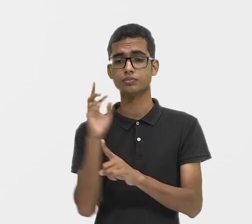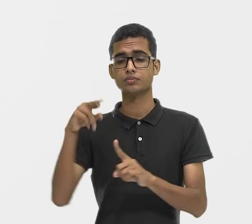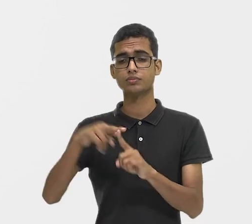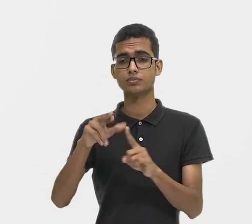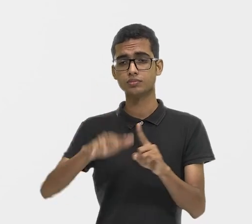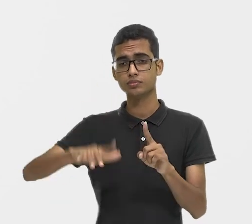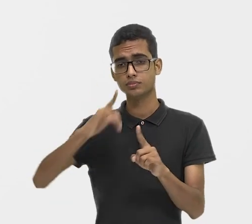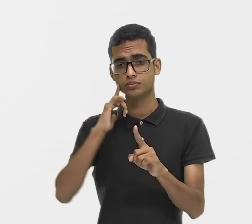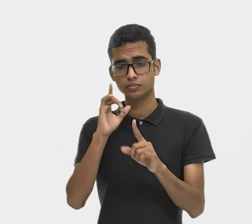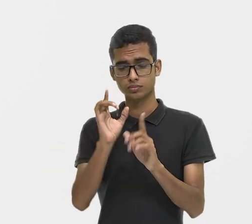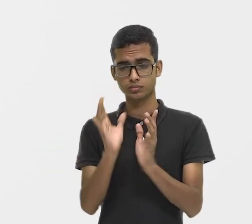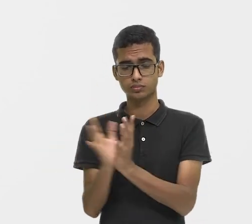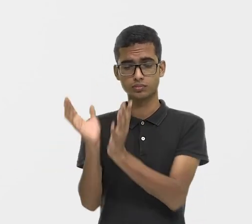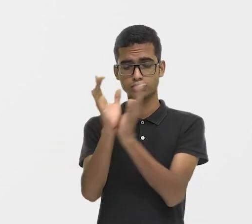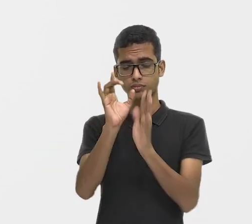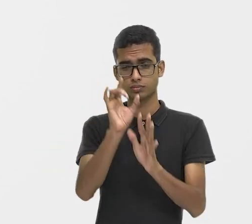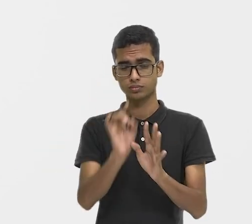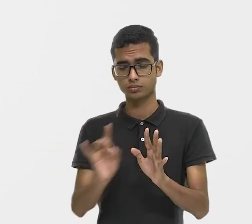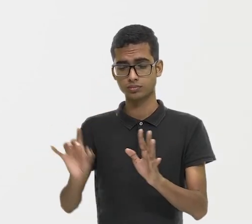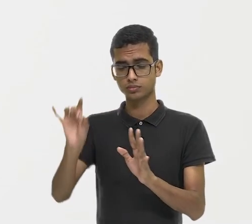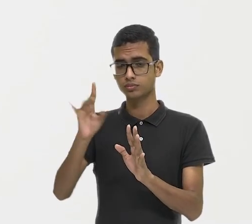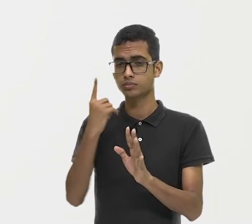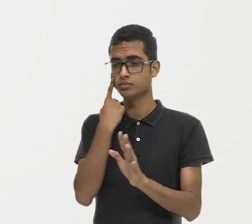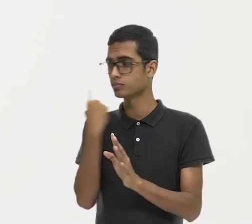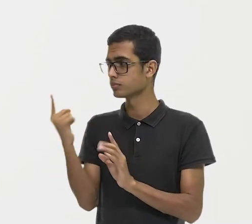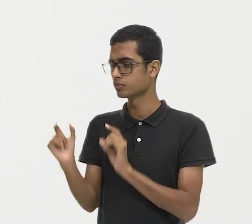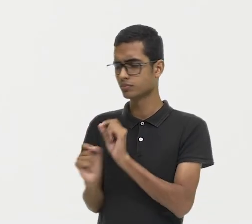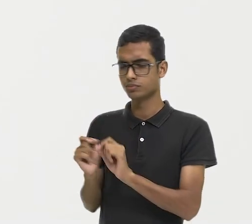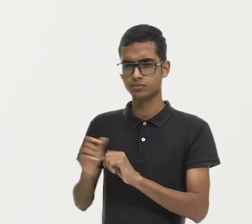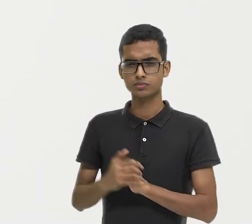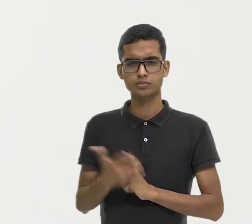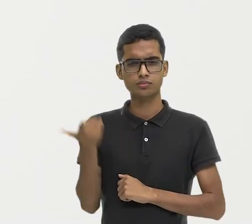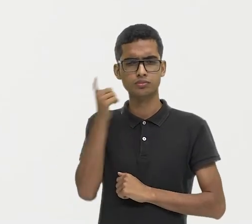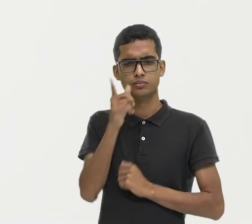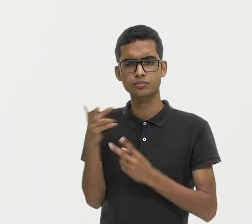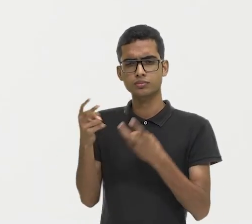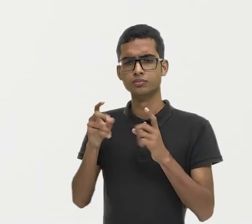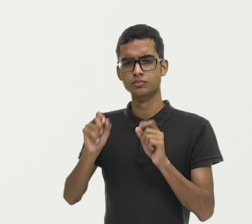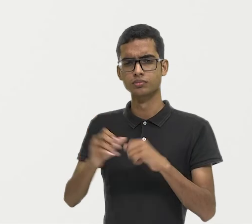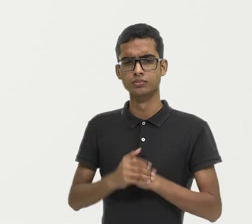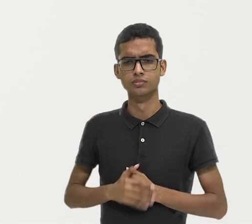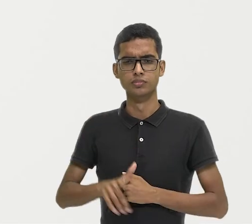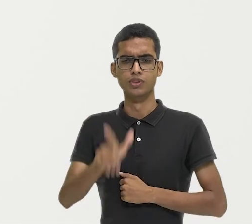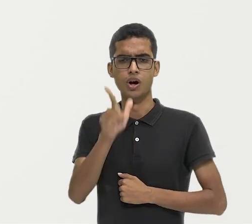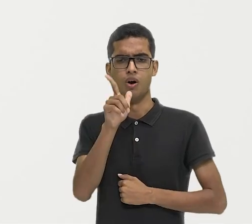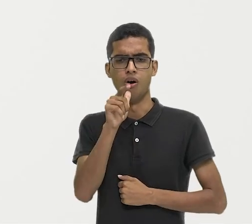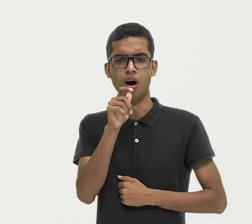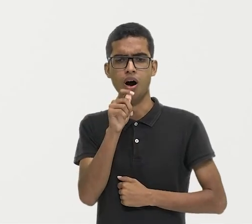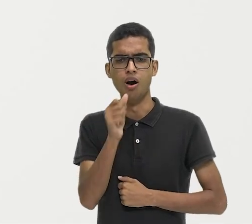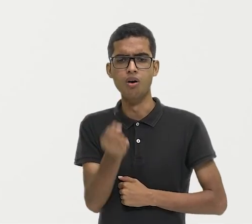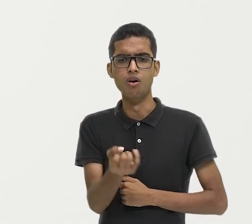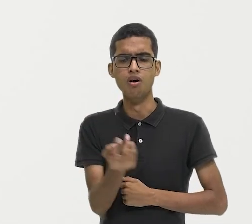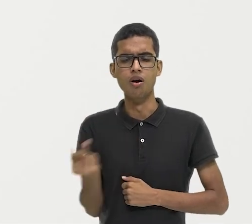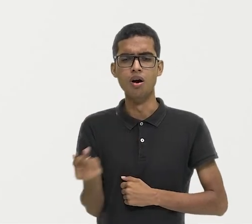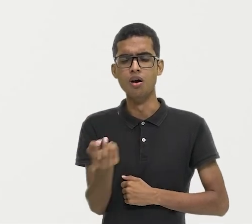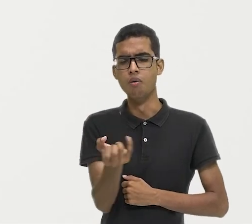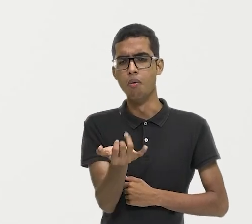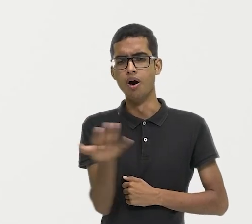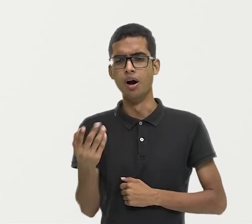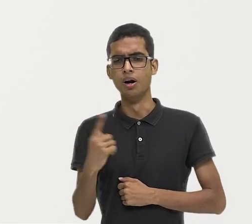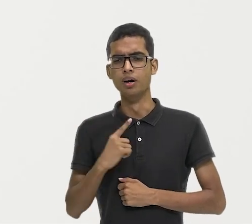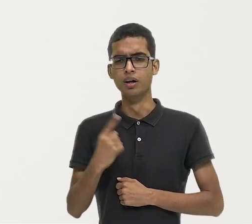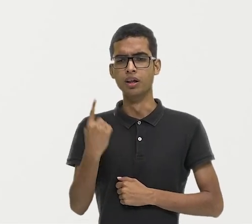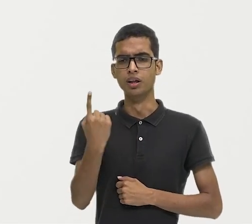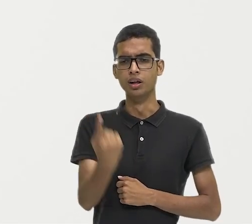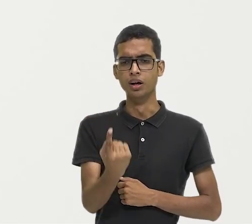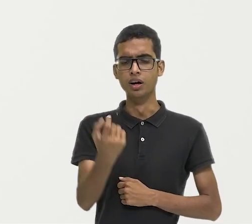setor correspondente a cada item. Então, a gente consegue reparar que água equivale ao